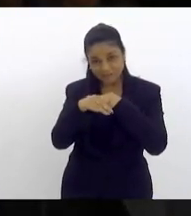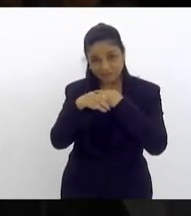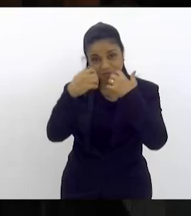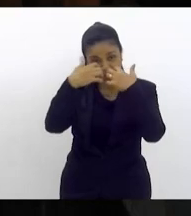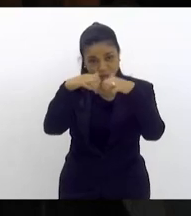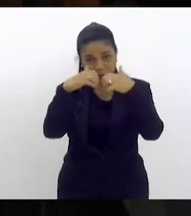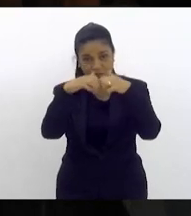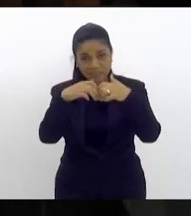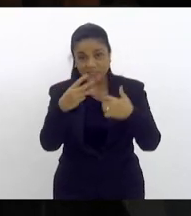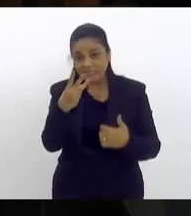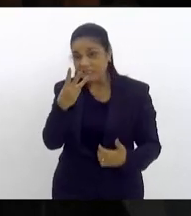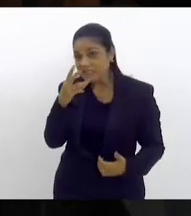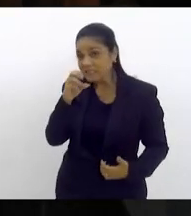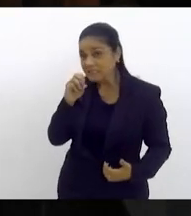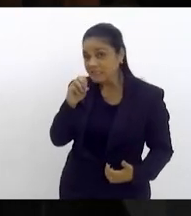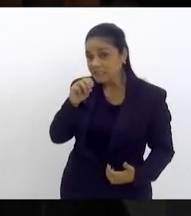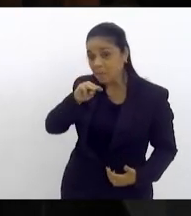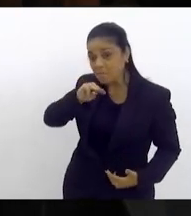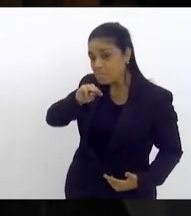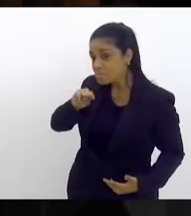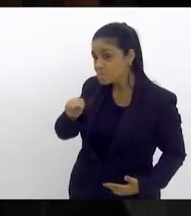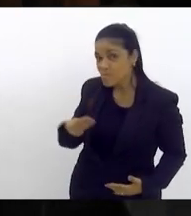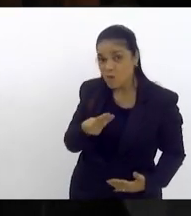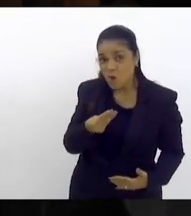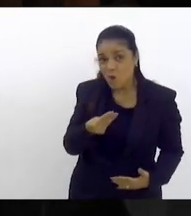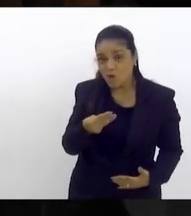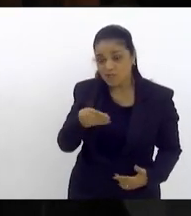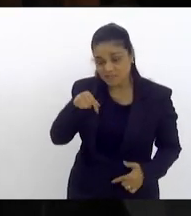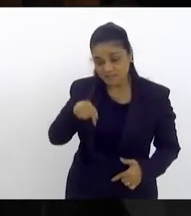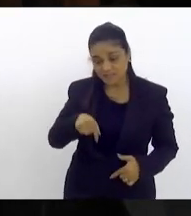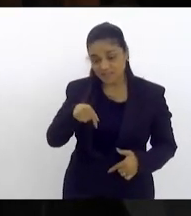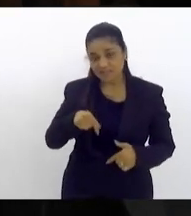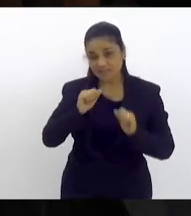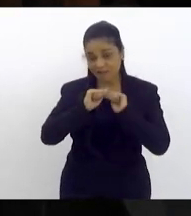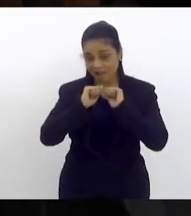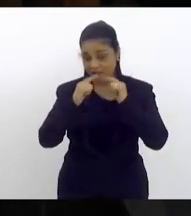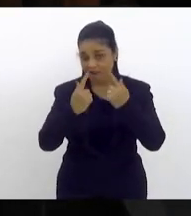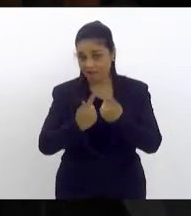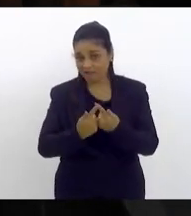30 milhões de reais dessa casa